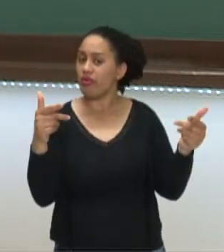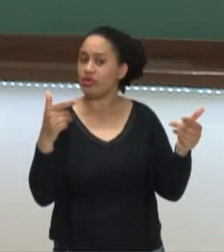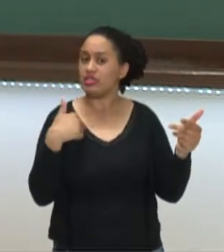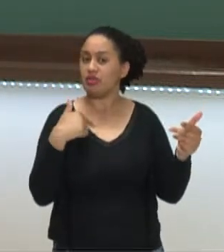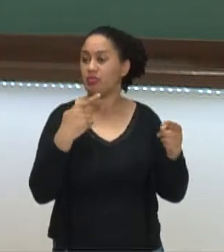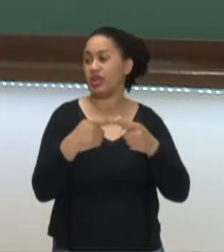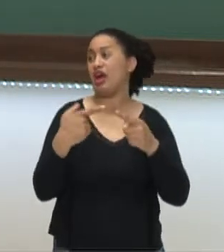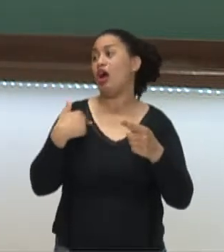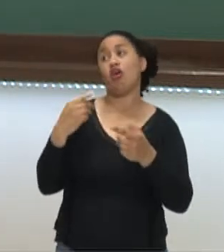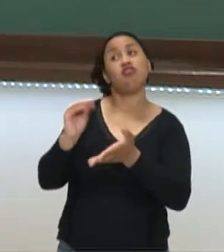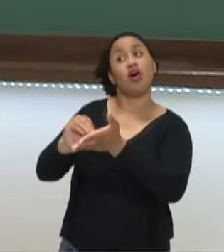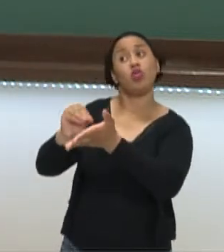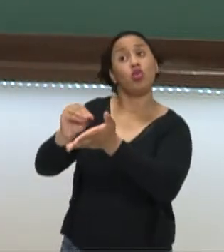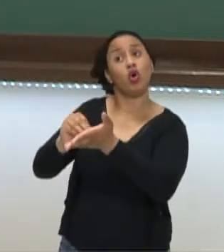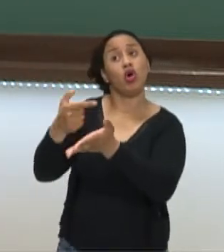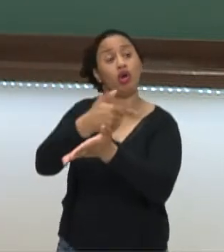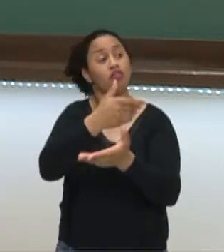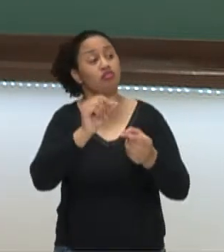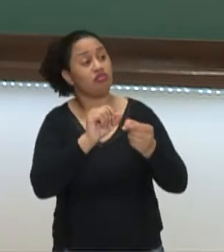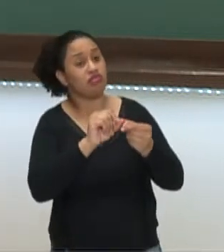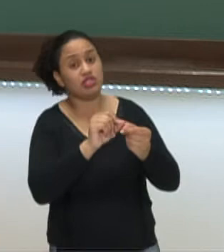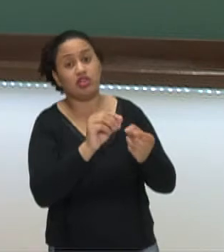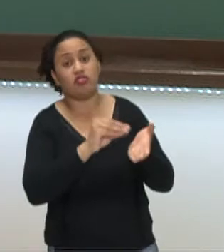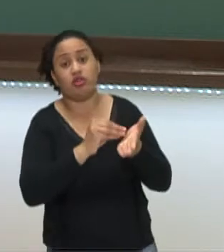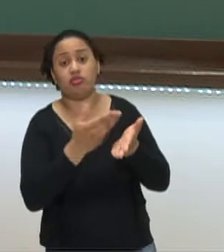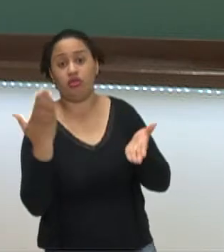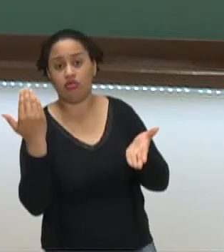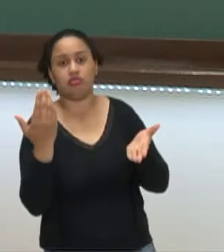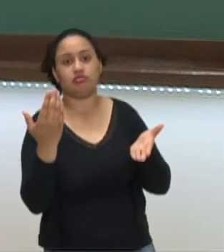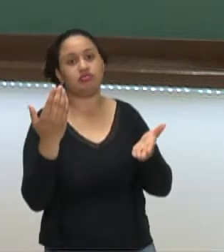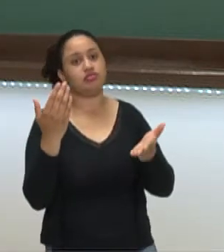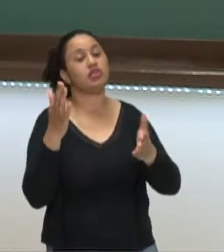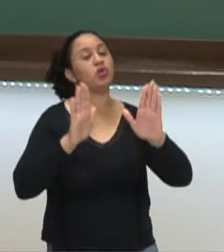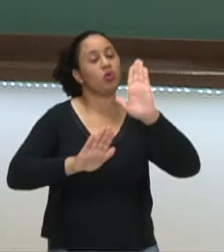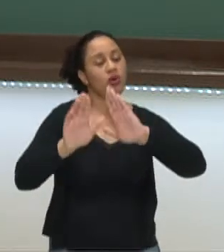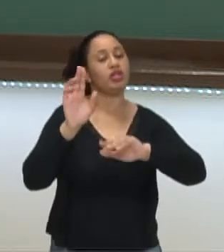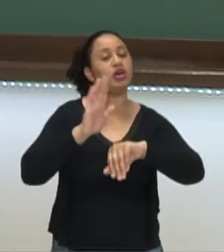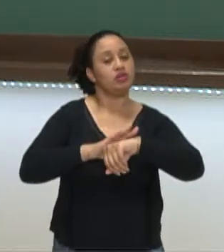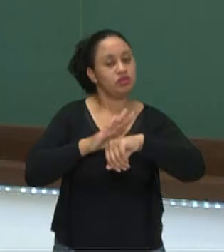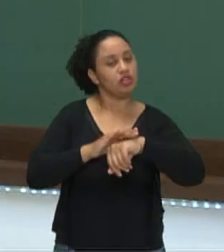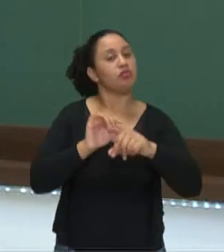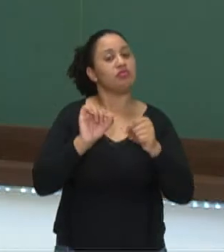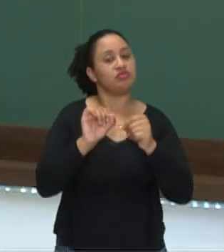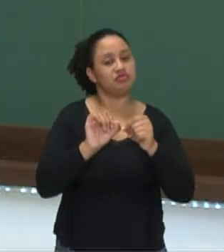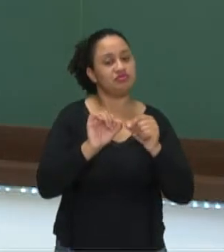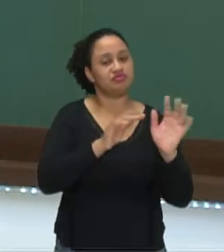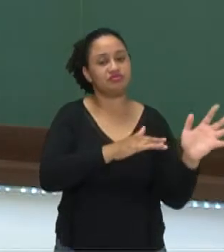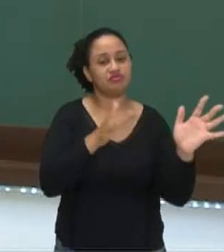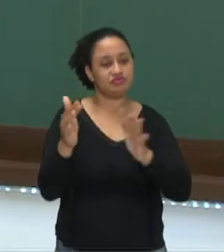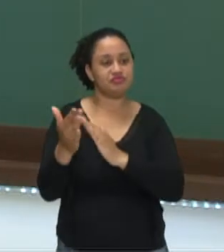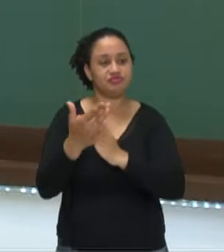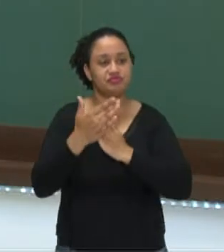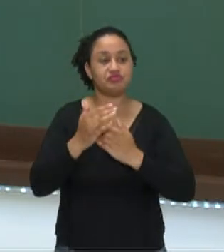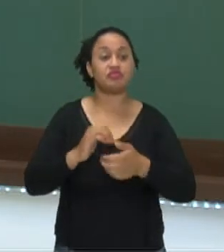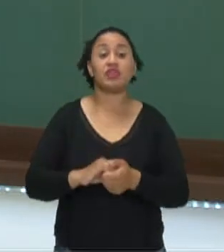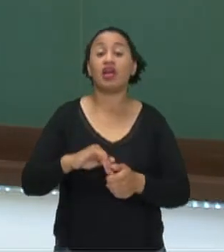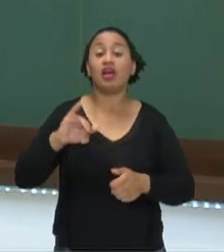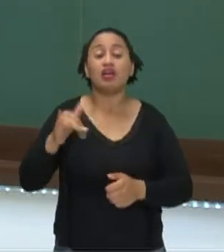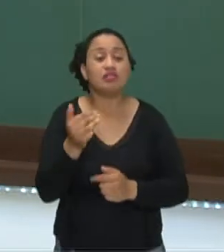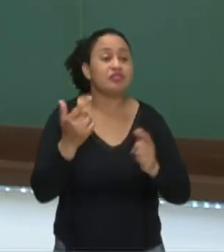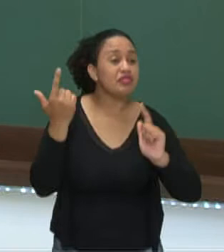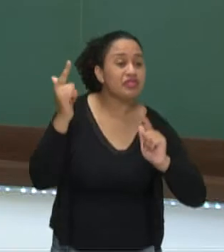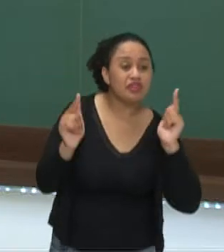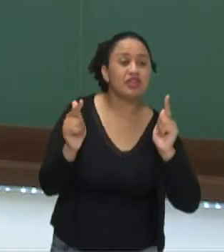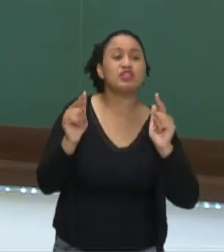deixou pela metade ou não fez. Cuidar bem do tempo traz esses benefícios. Divirta-se. Fique com as pessoas